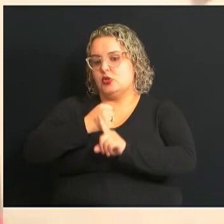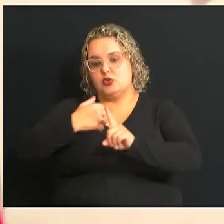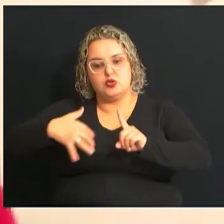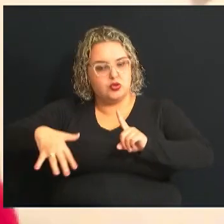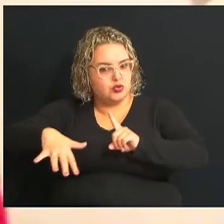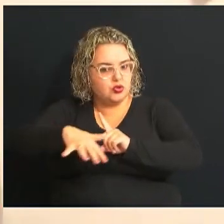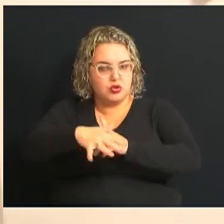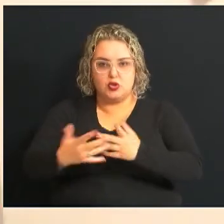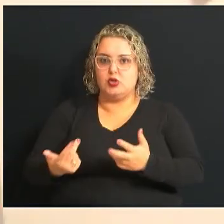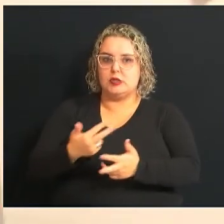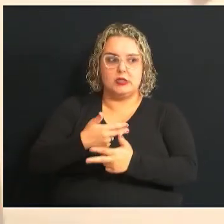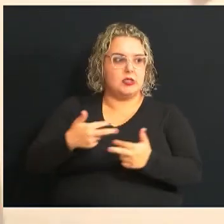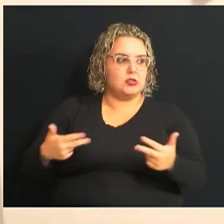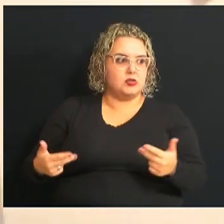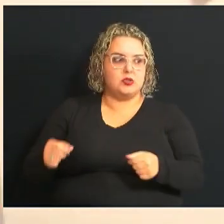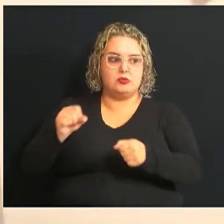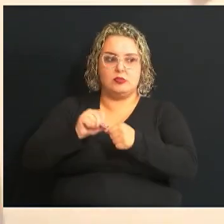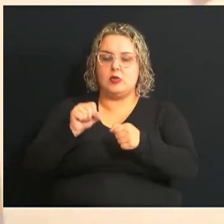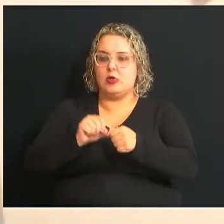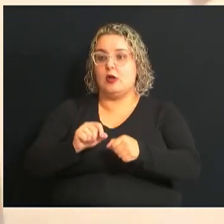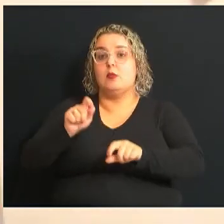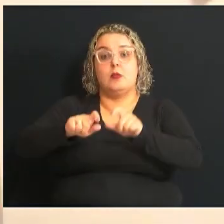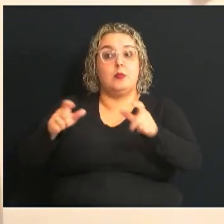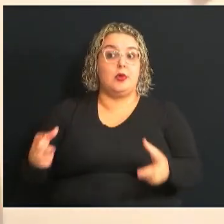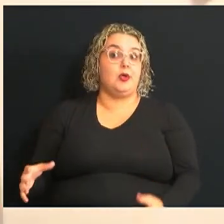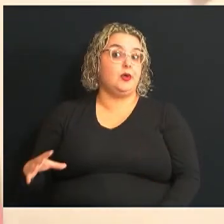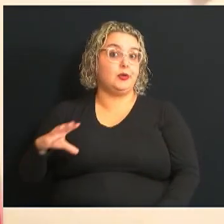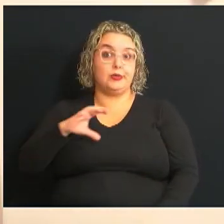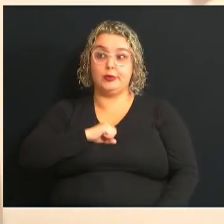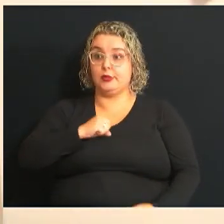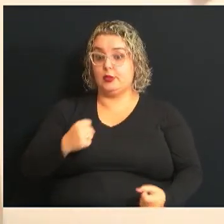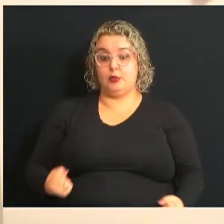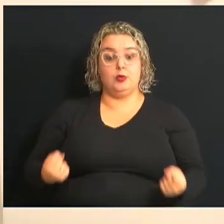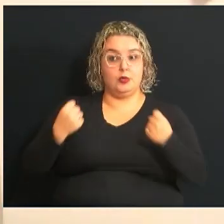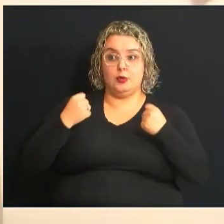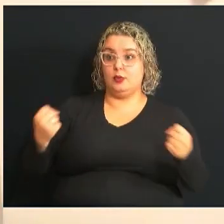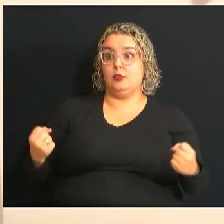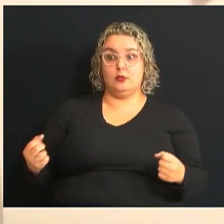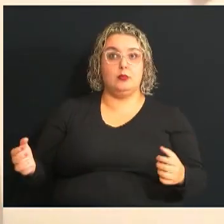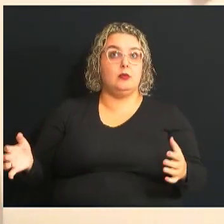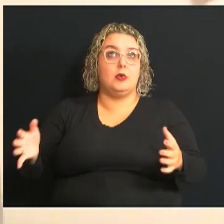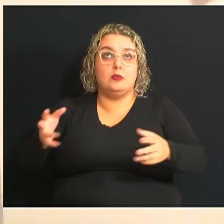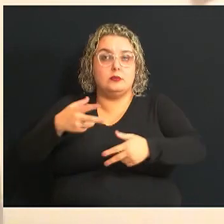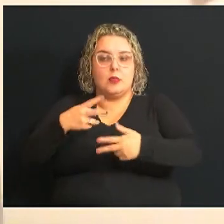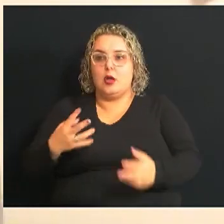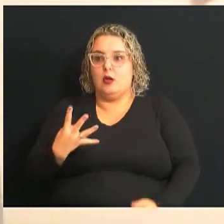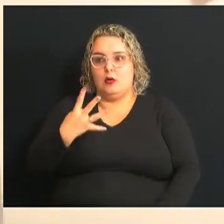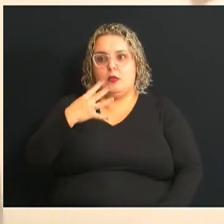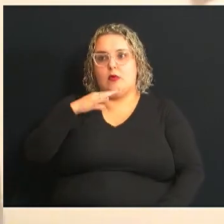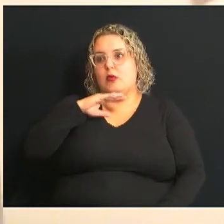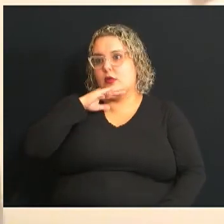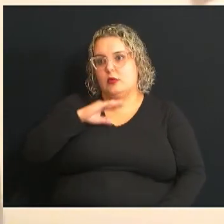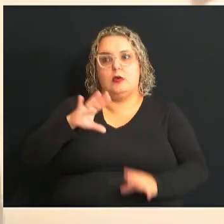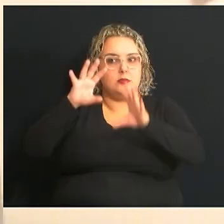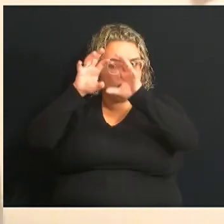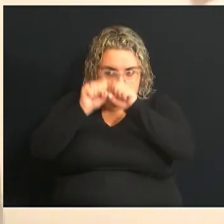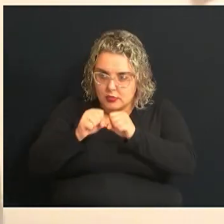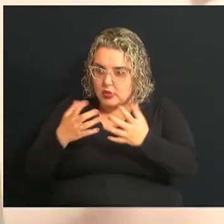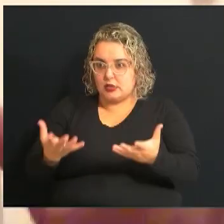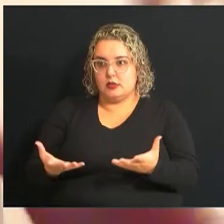nas coisas que você vai fazer. Se você é uma pessoa que gosta de fazer exercício ao ar livre, por exemplo, 4 horas da noite está escuro,